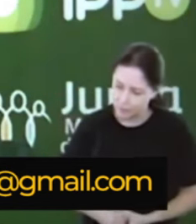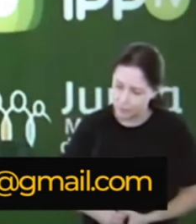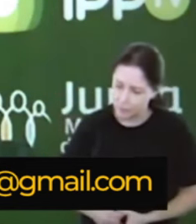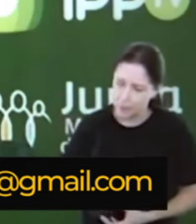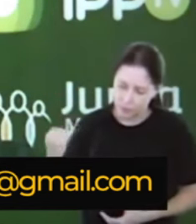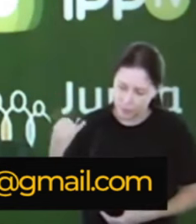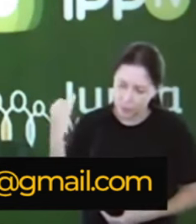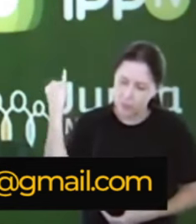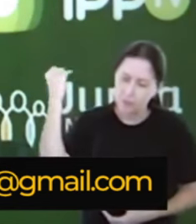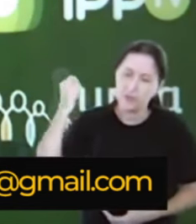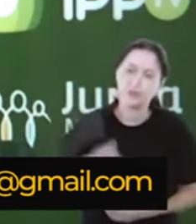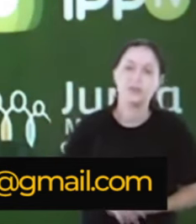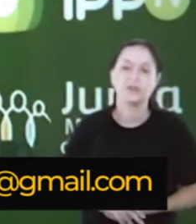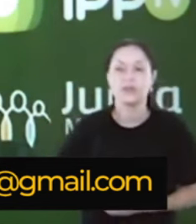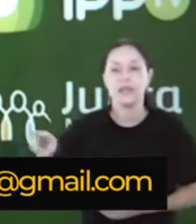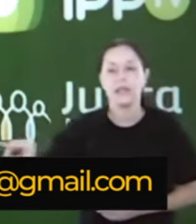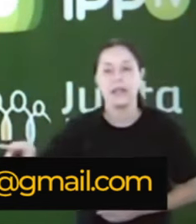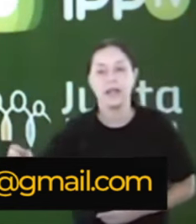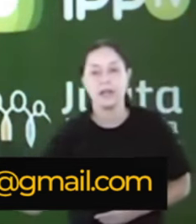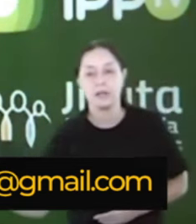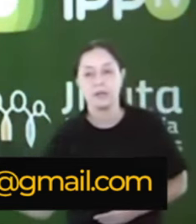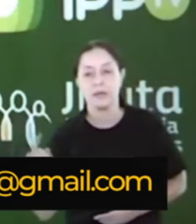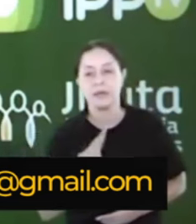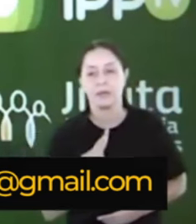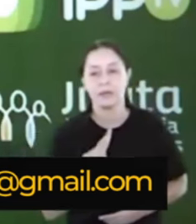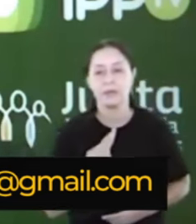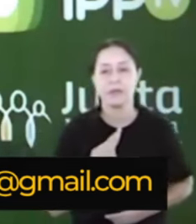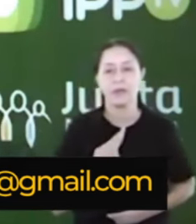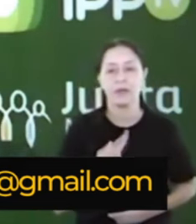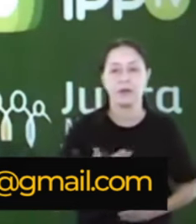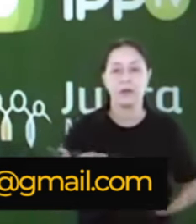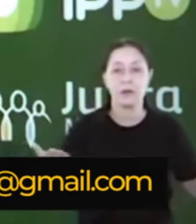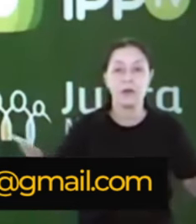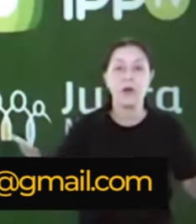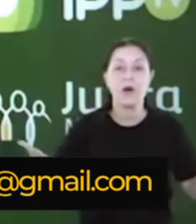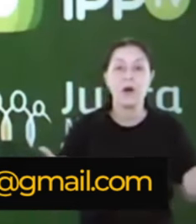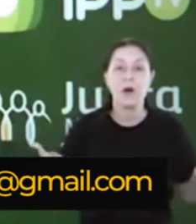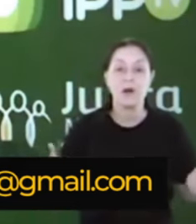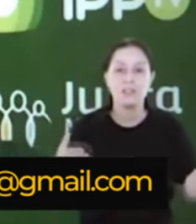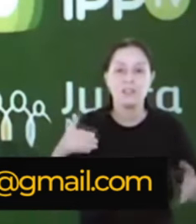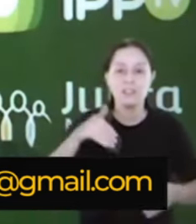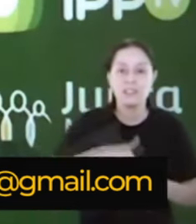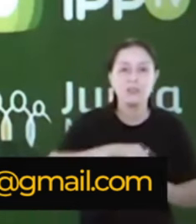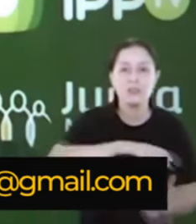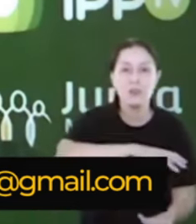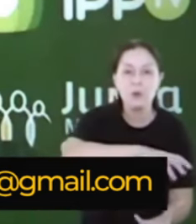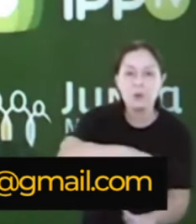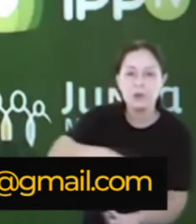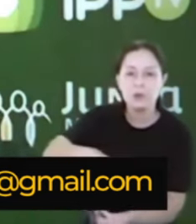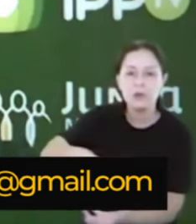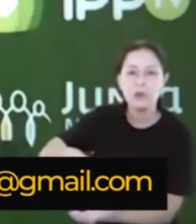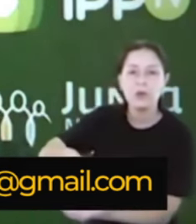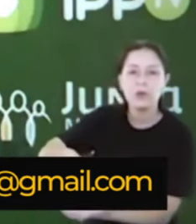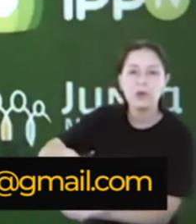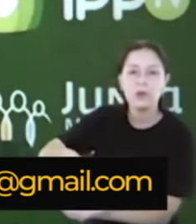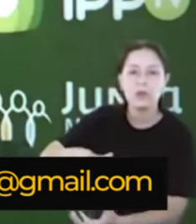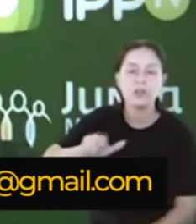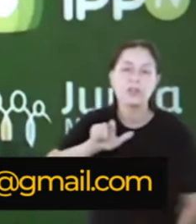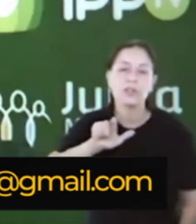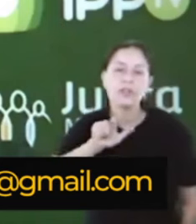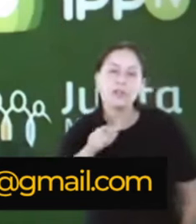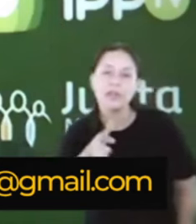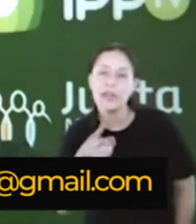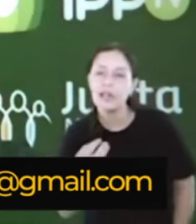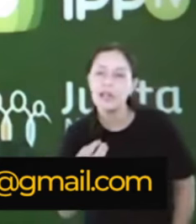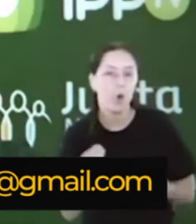ele me respondeu o mundo de hoje não passo para cinza ou é preto ou